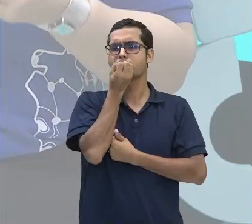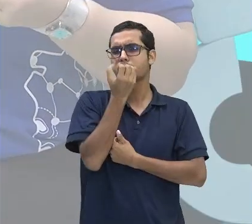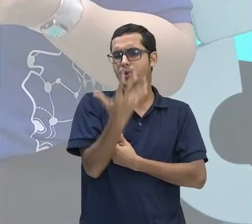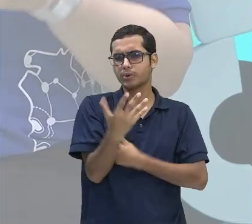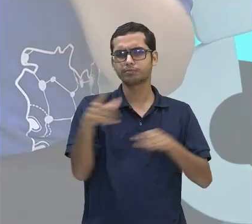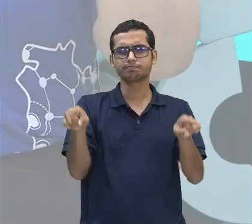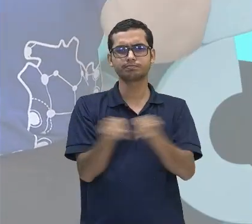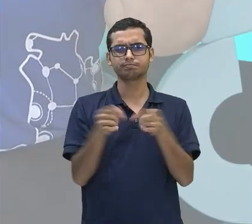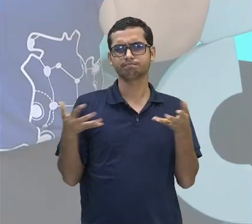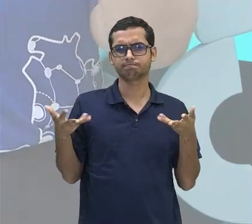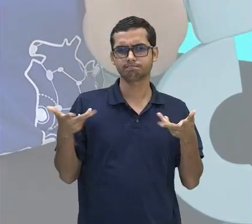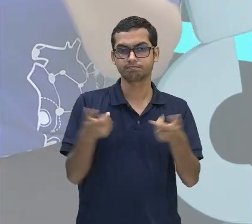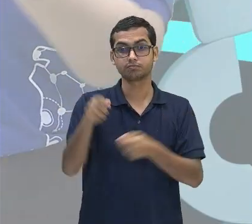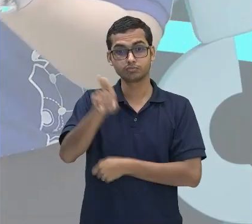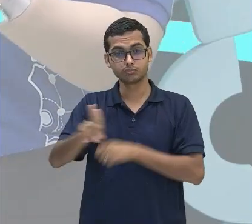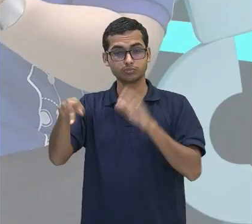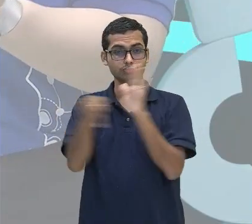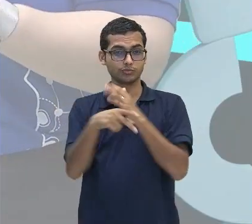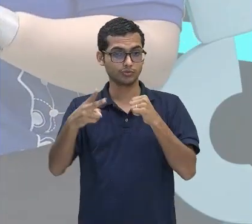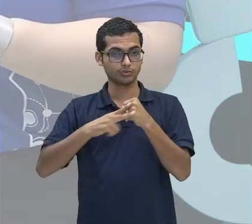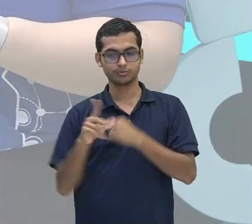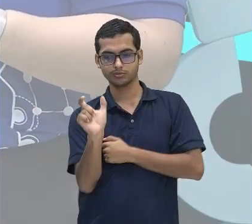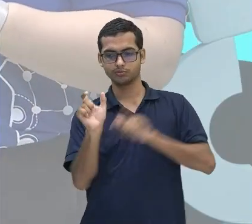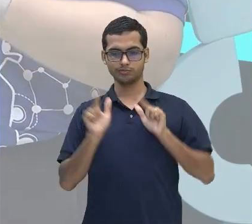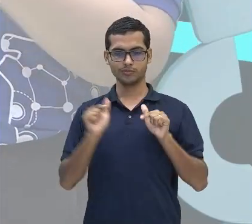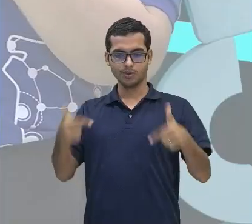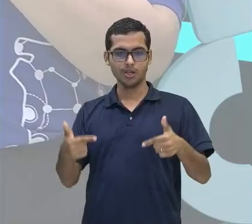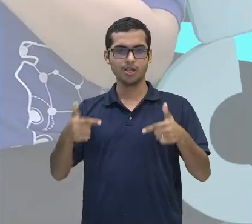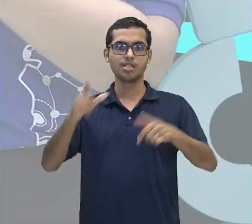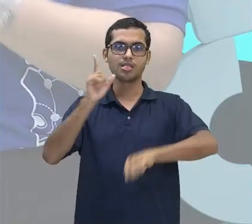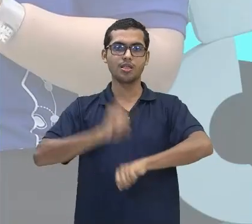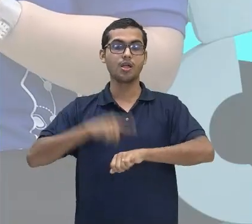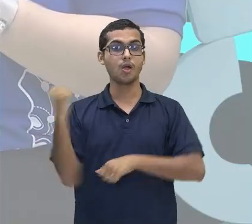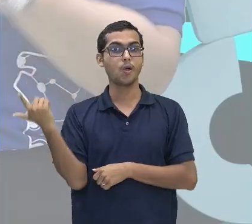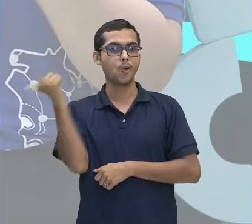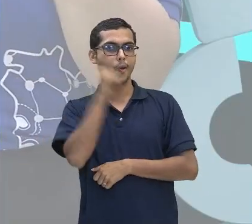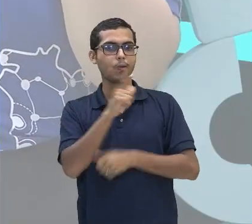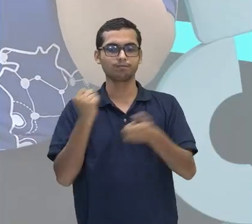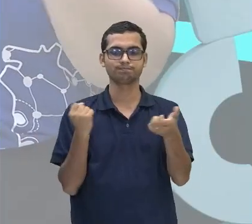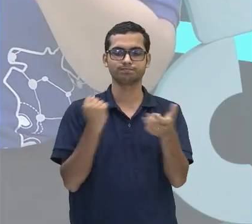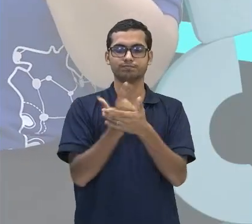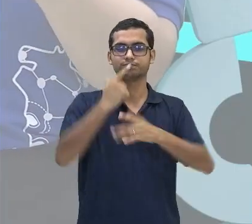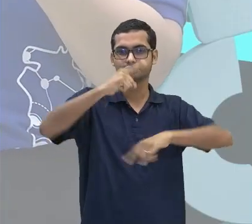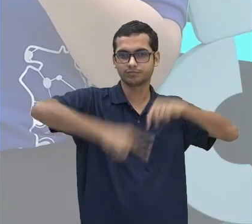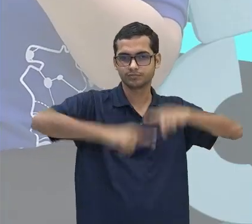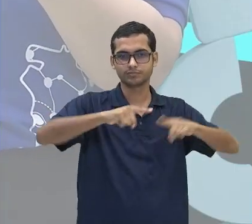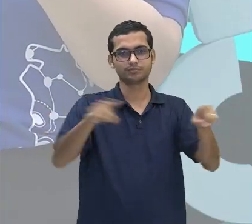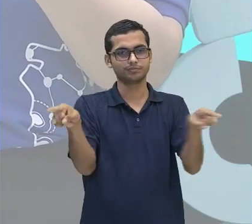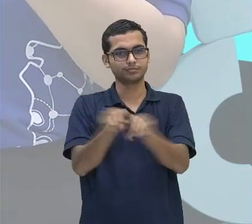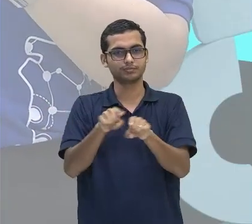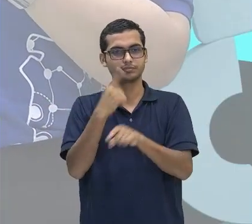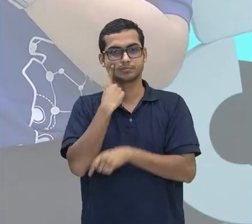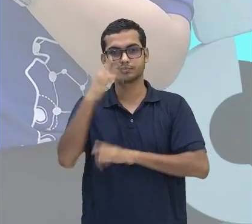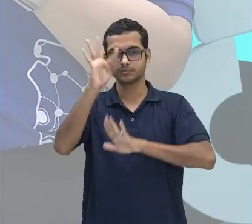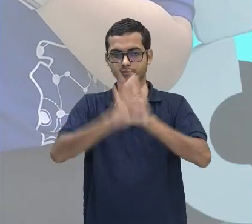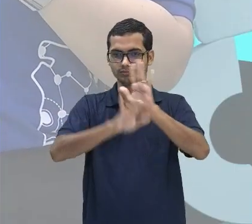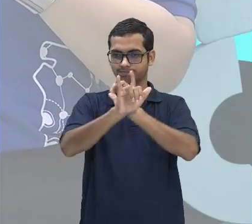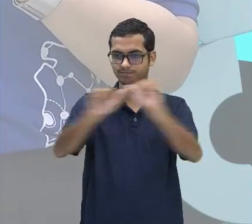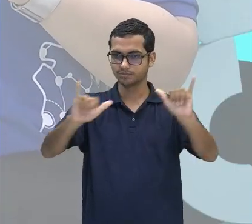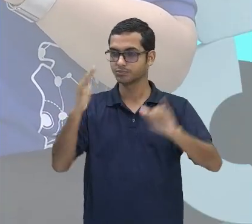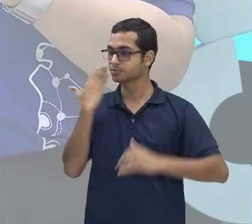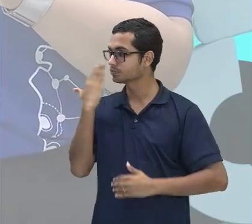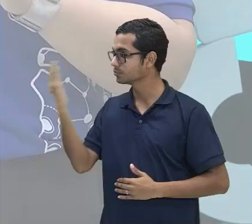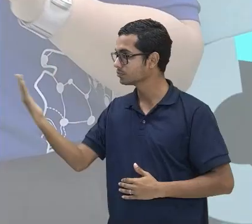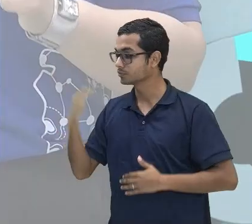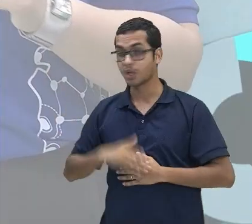do verbo do imperativo, induzindo você a adquirir este produto. Então, este é um texto publicitário. Mas, além